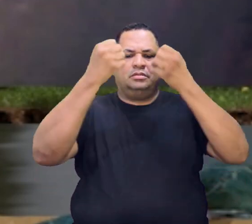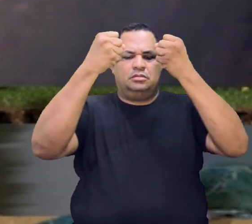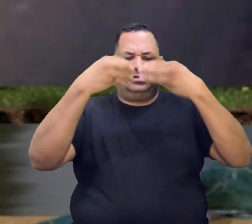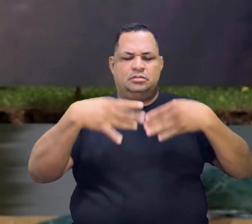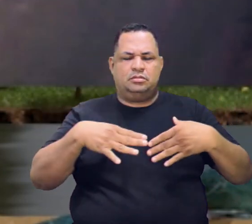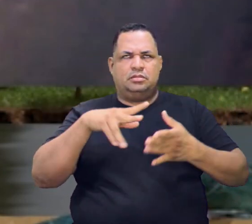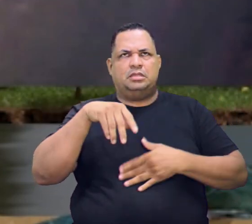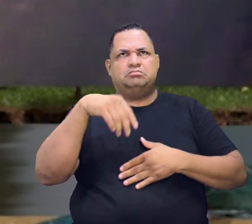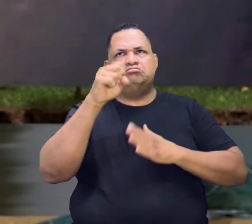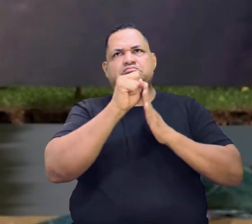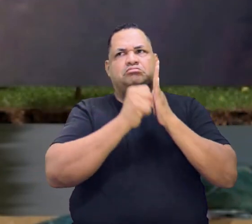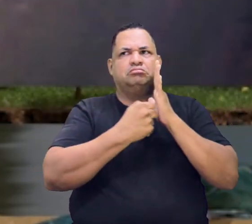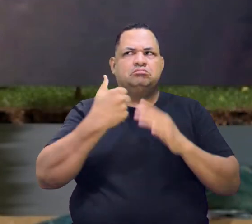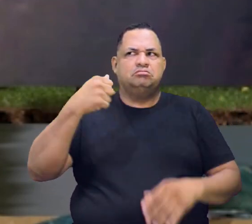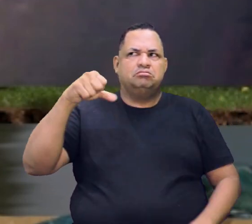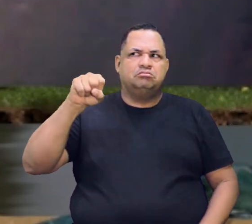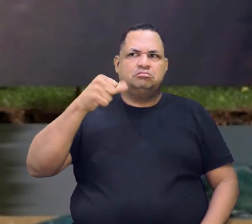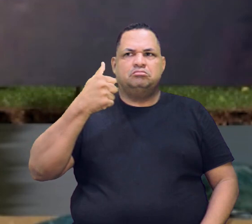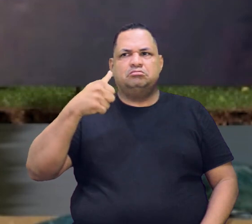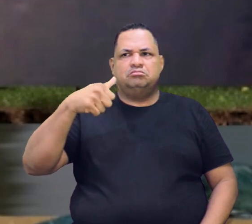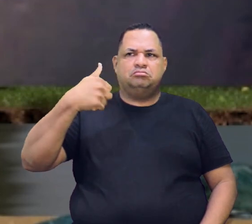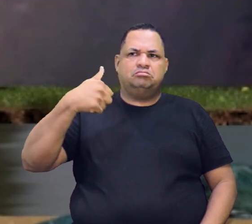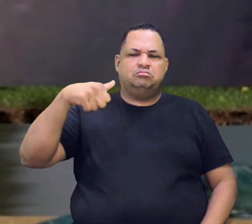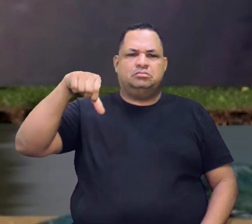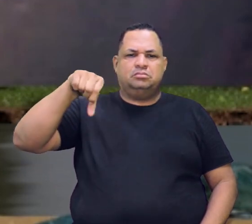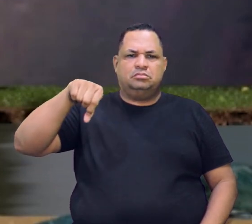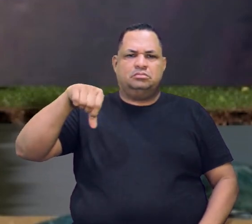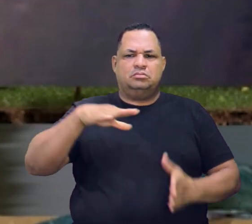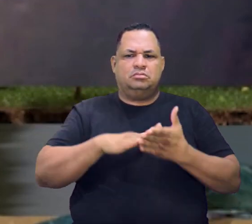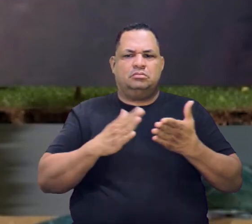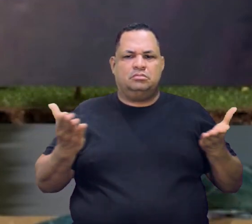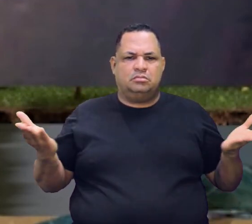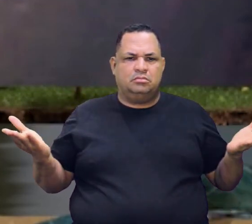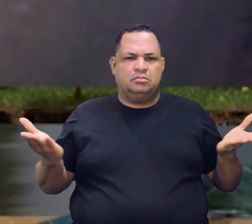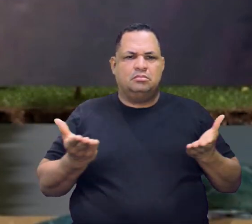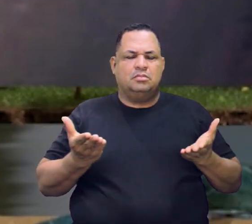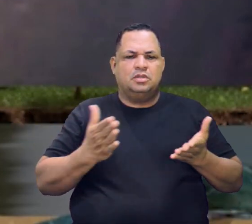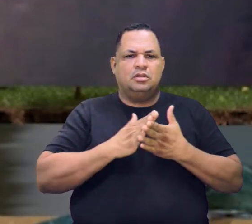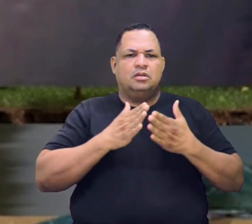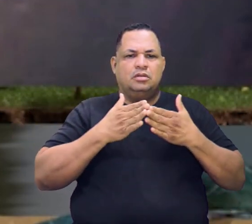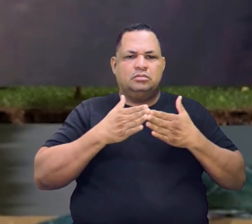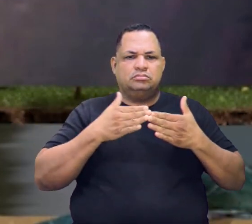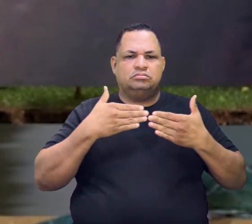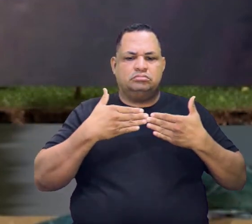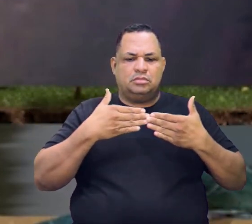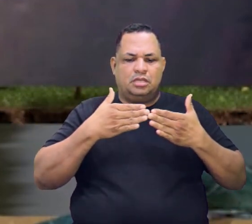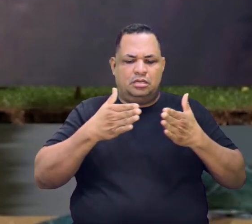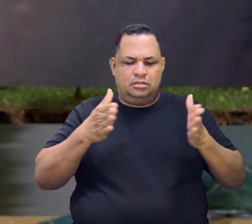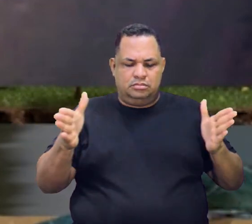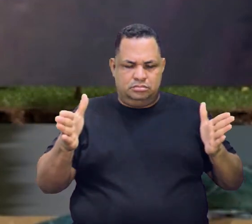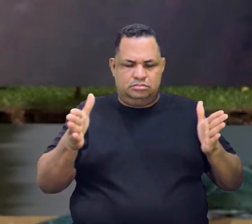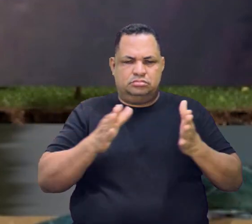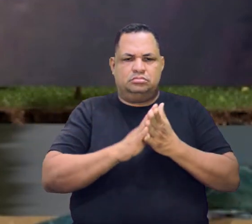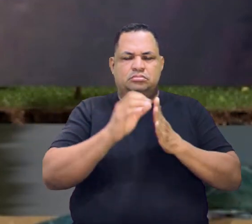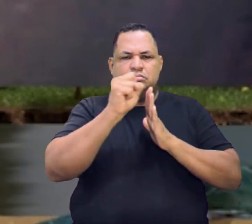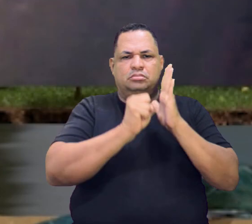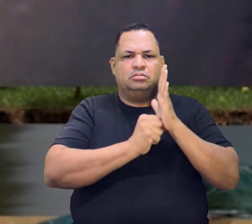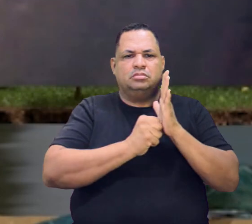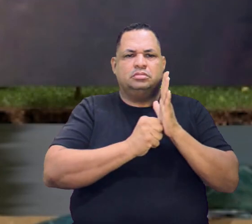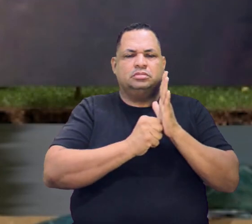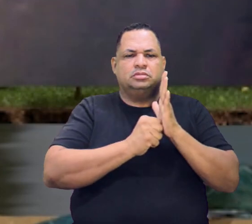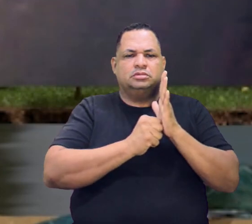século XVIII, XIX, e agora nós abrimos o século XX com a expedição